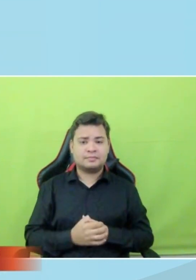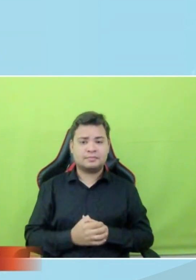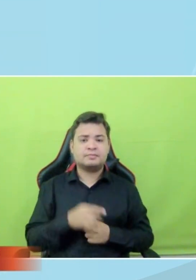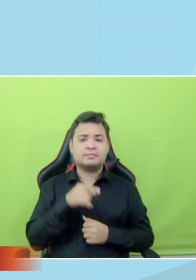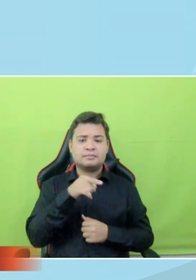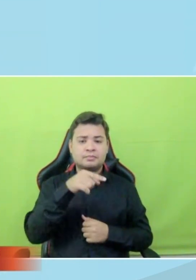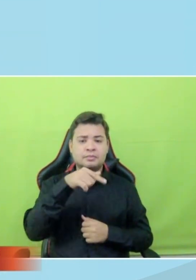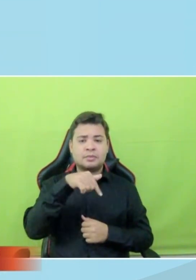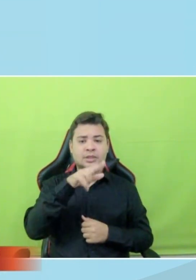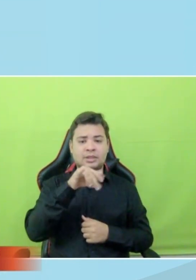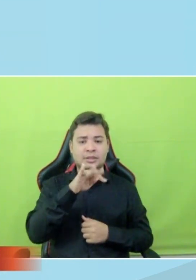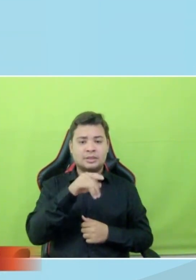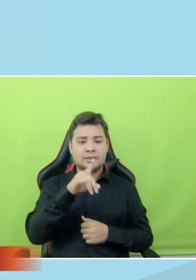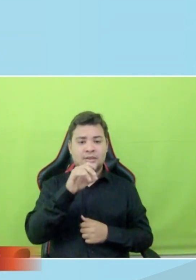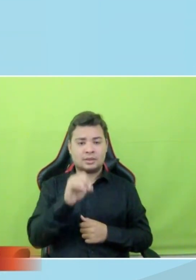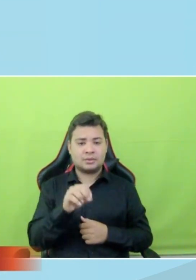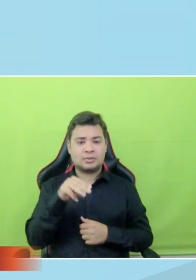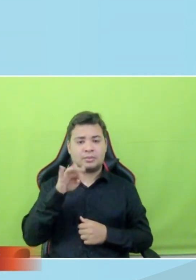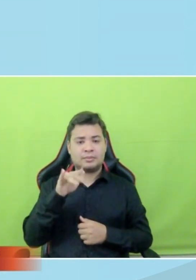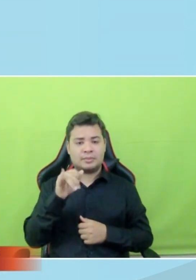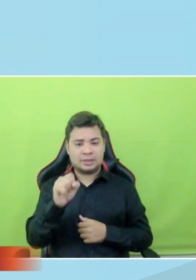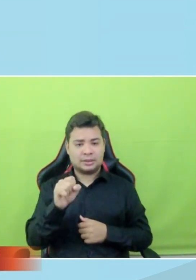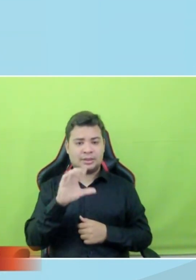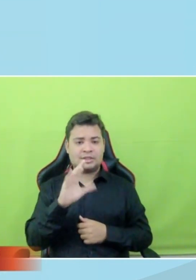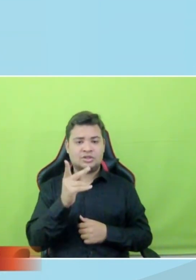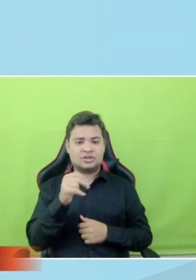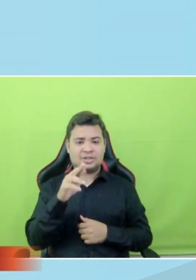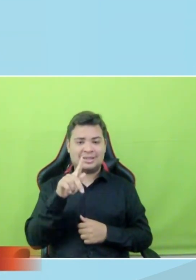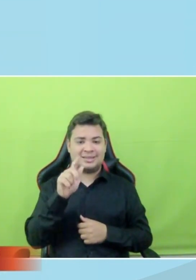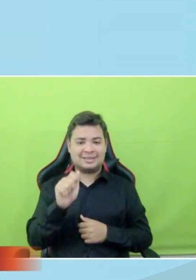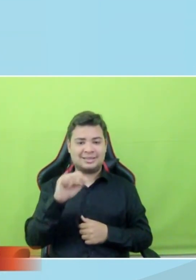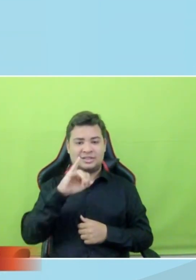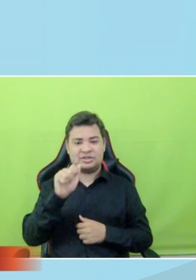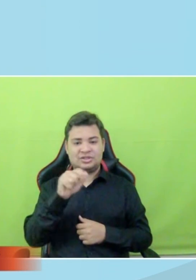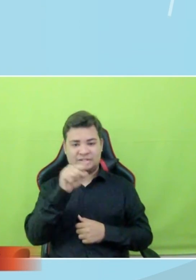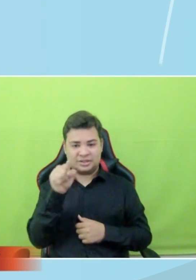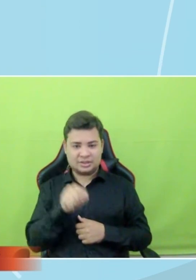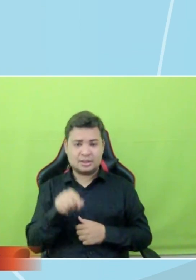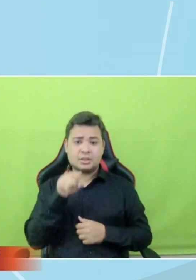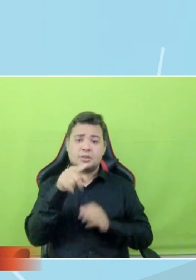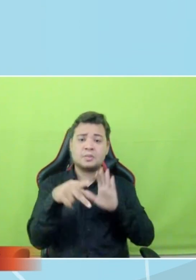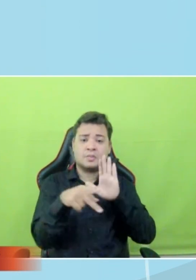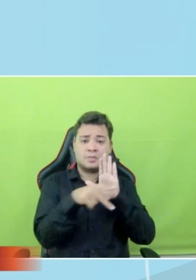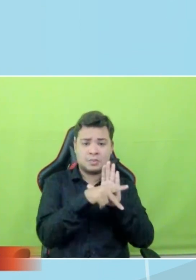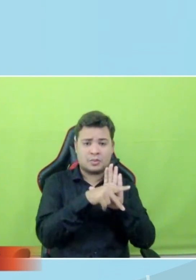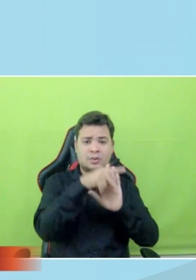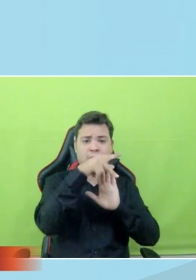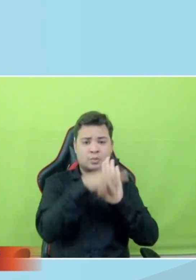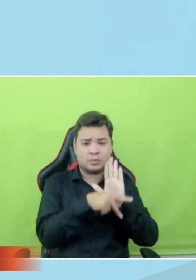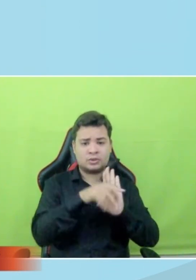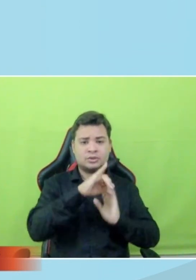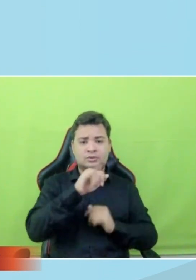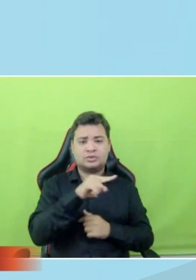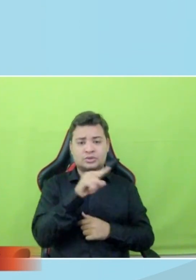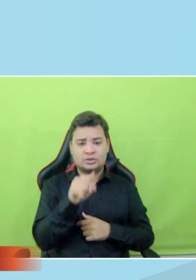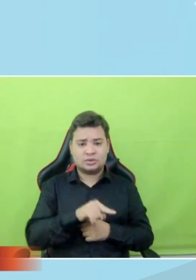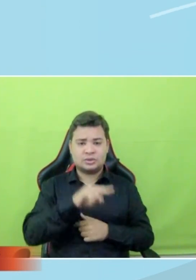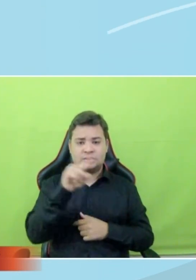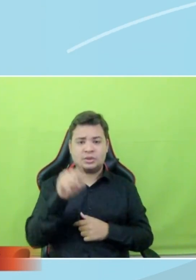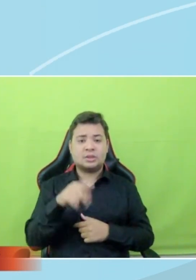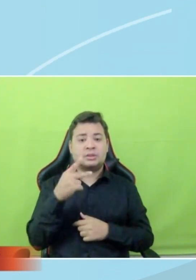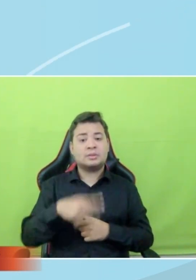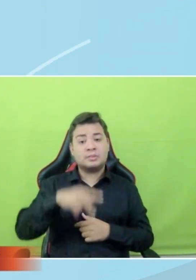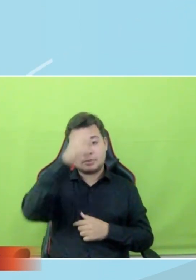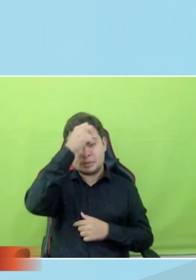é a atração do projeto Jazz e MPB, que é promovido pela Prefeitura de Goiânia e que ocorre na noite de